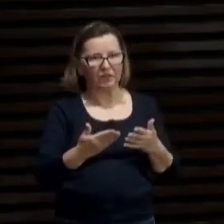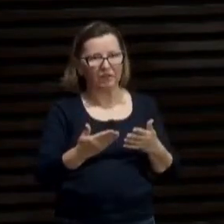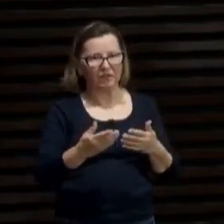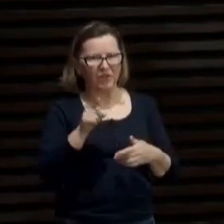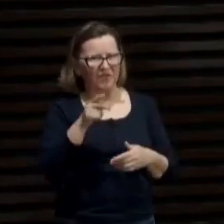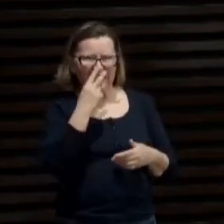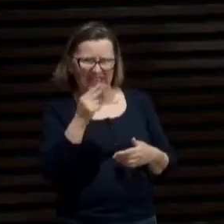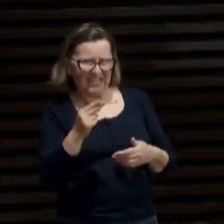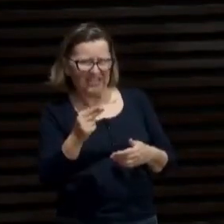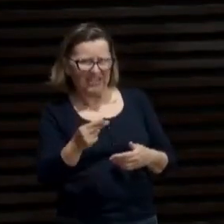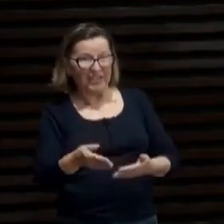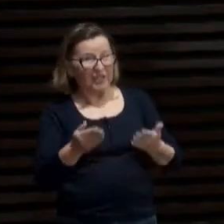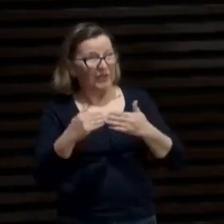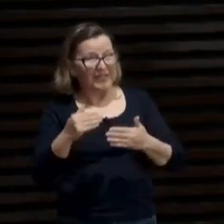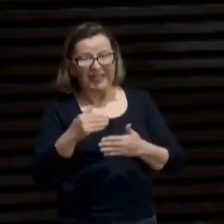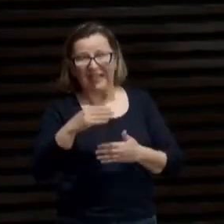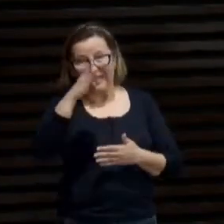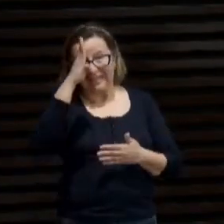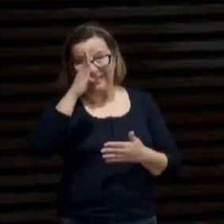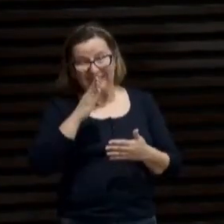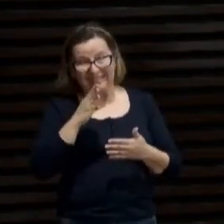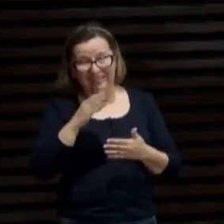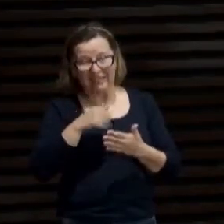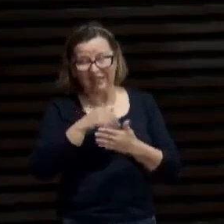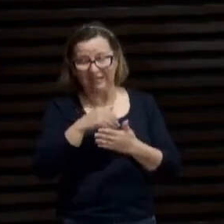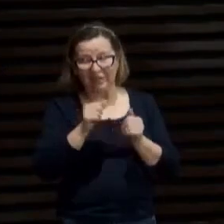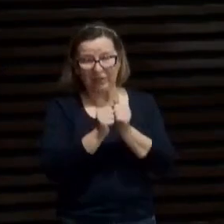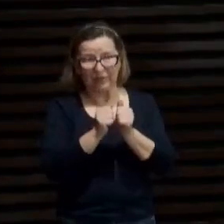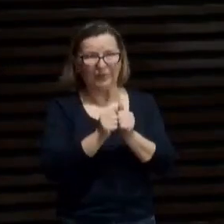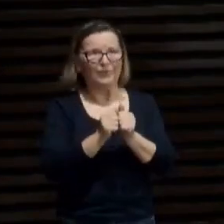dará graciosamente com Ele todas as coisas?